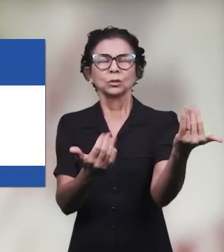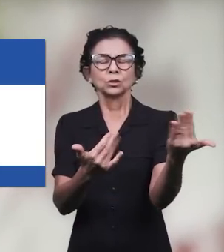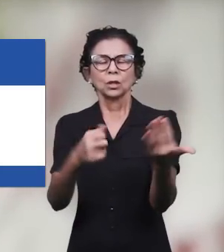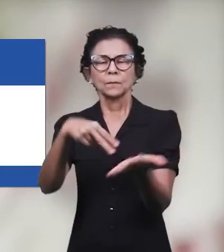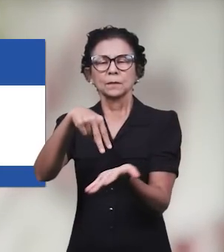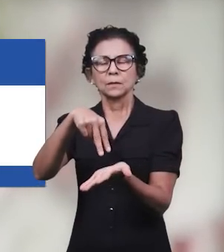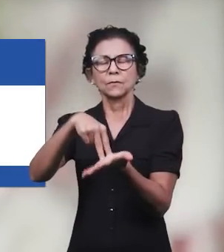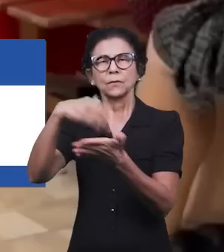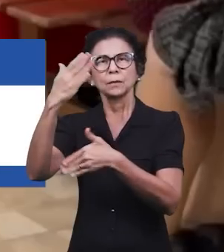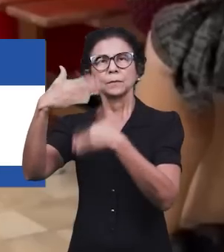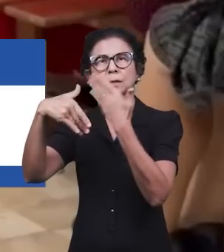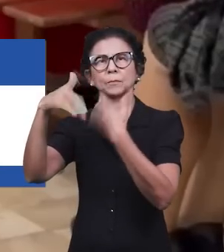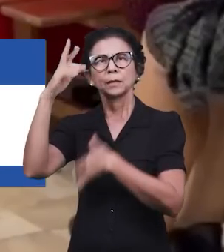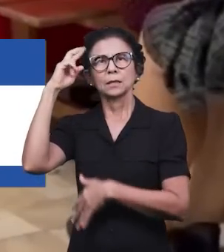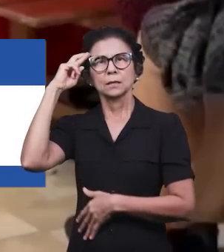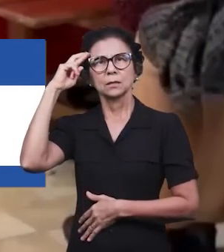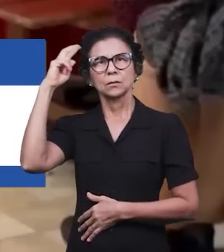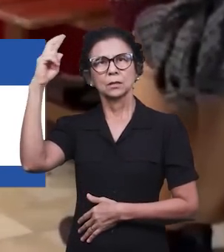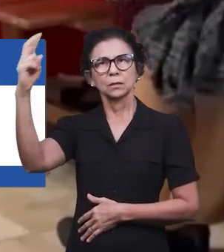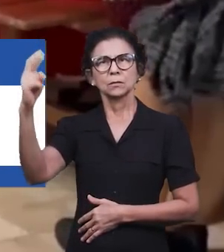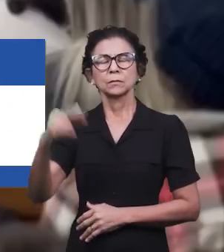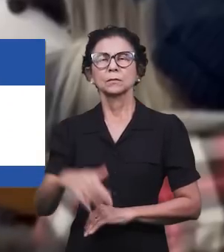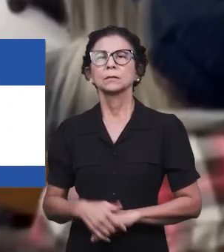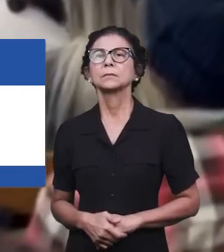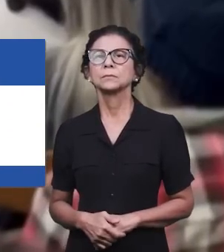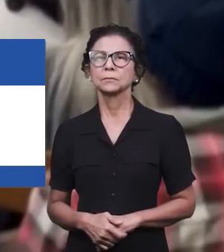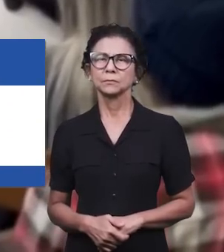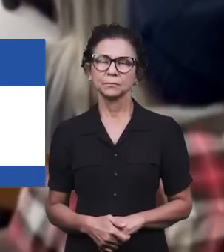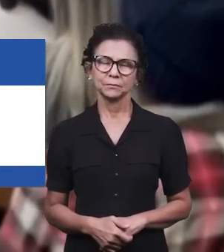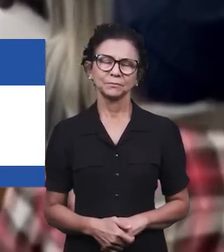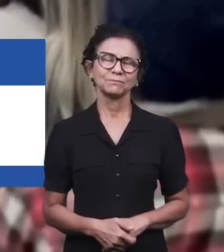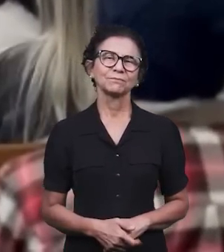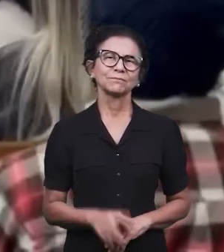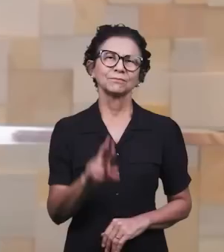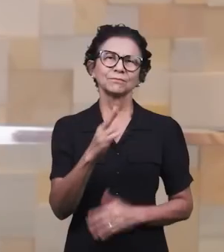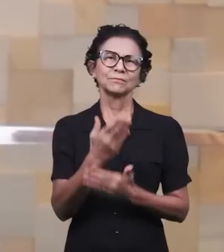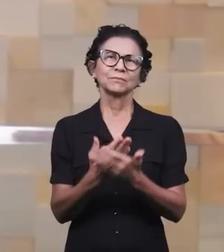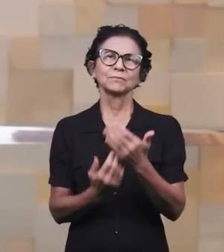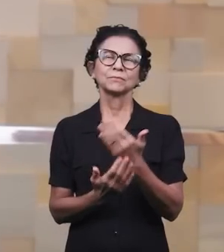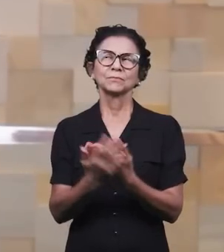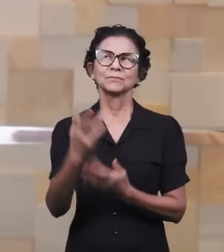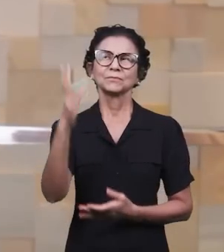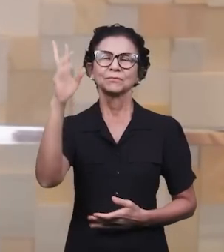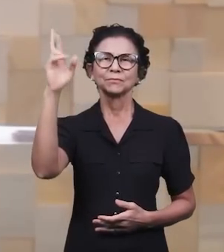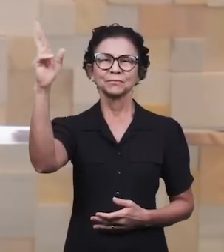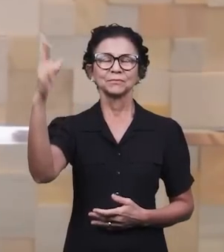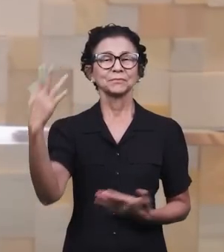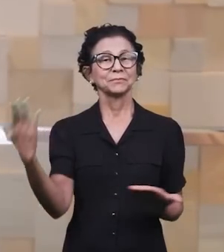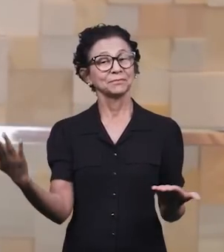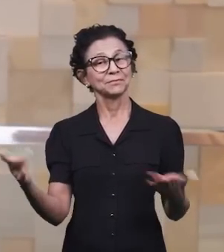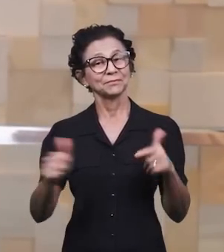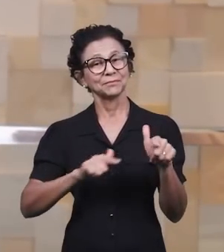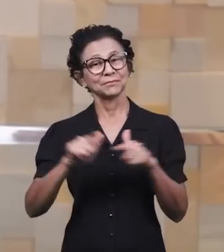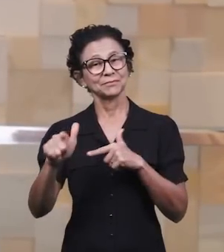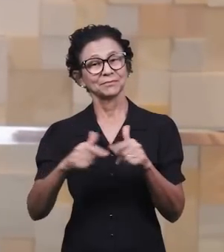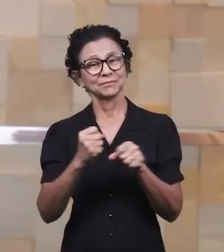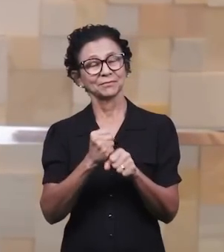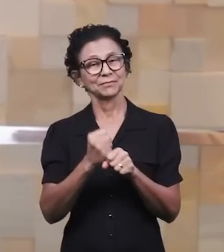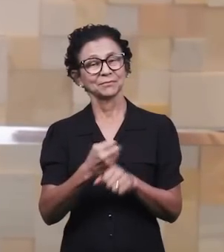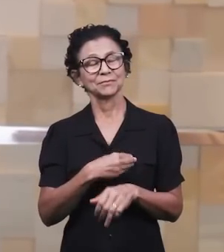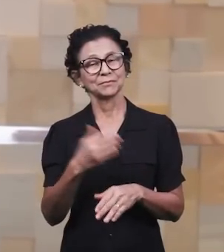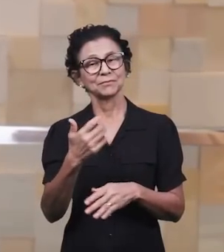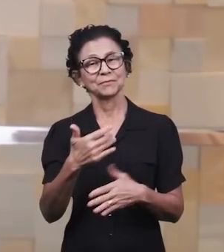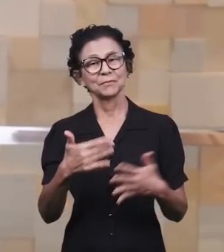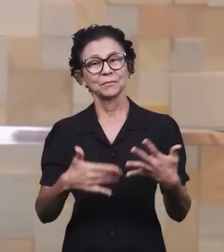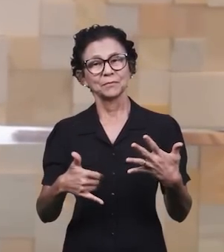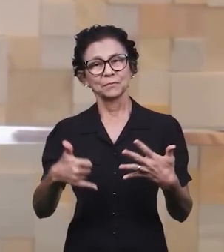na presença do Senhor e se tornam verdadeiros instrumentos em suas mãos. Participar da obra do Senhor é um grande privilégio